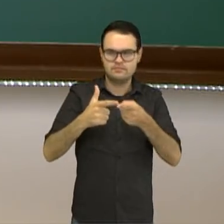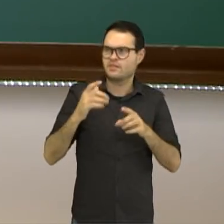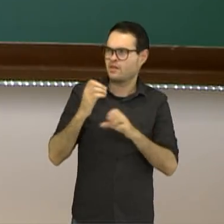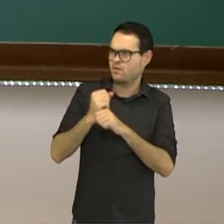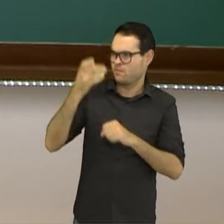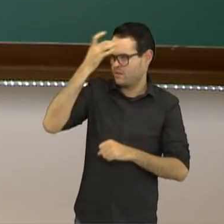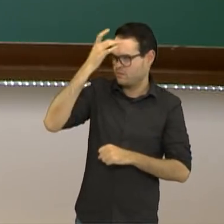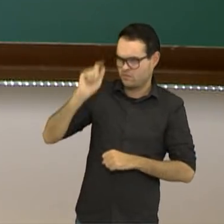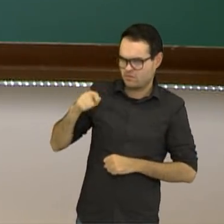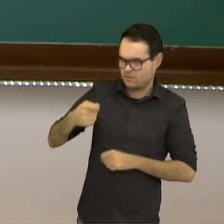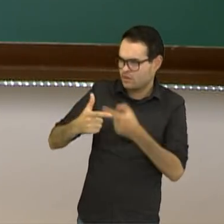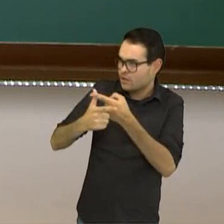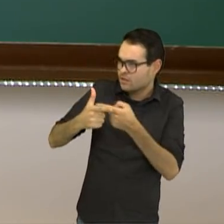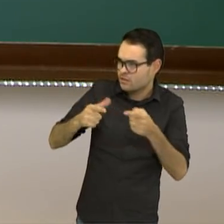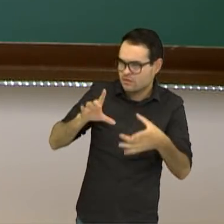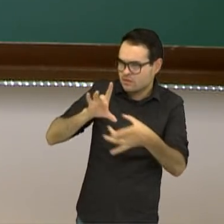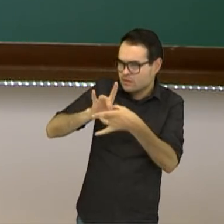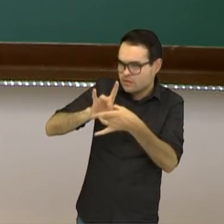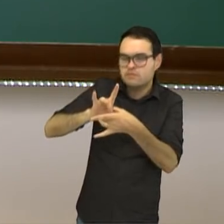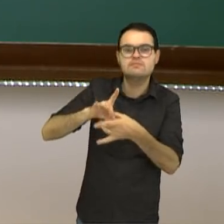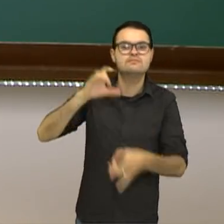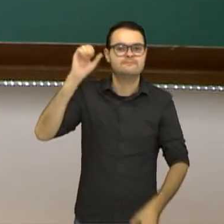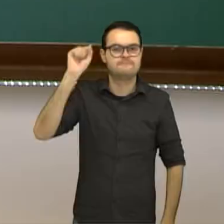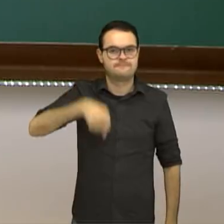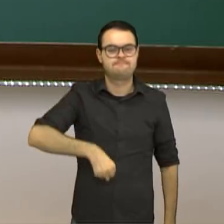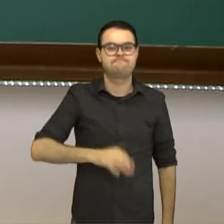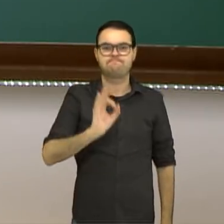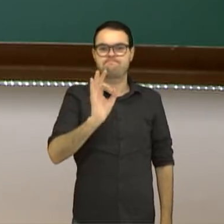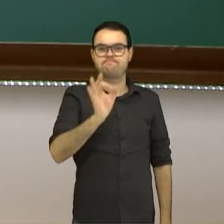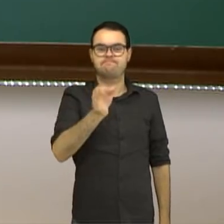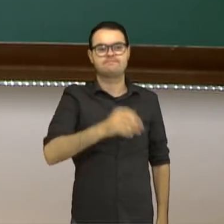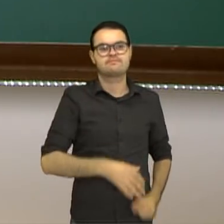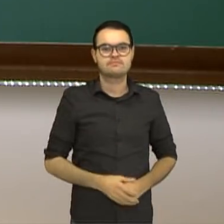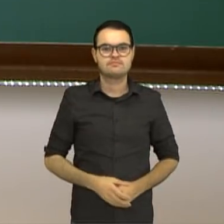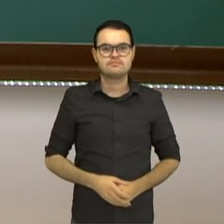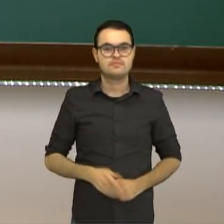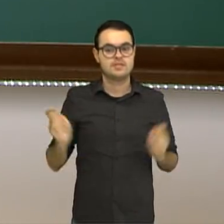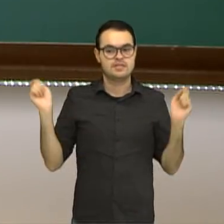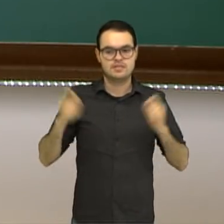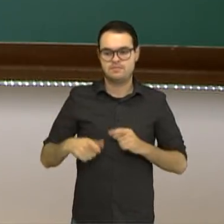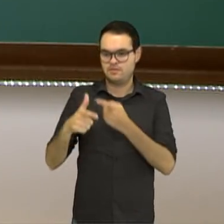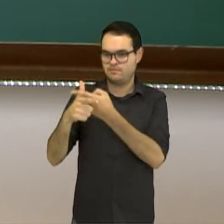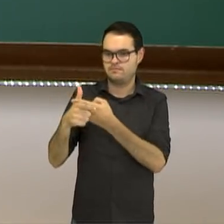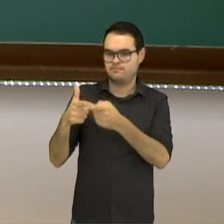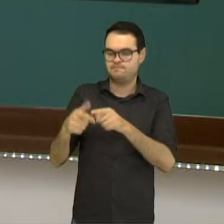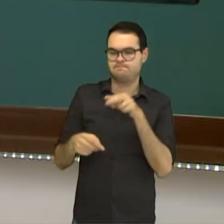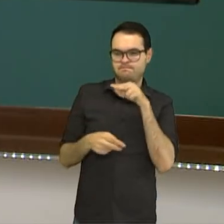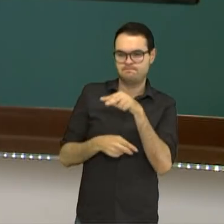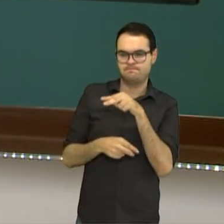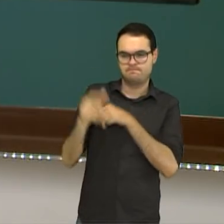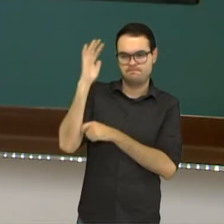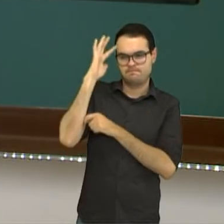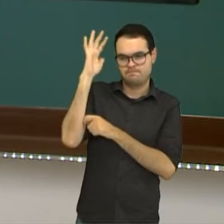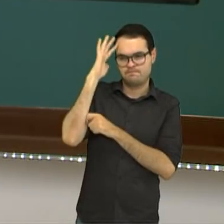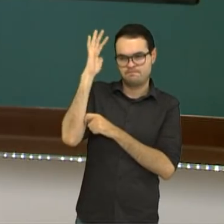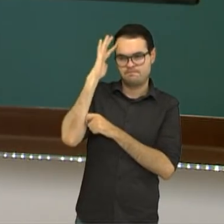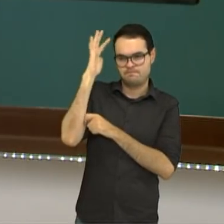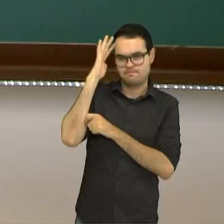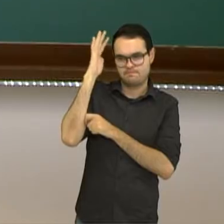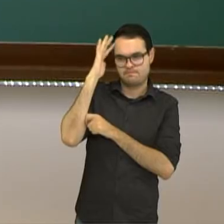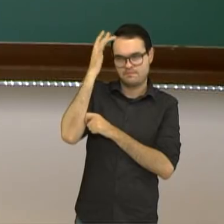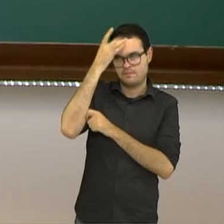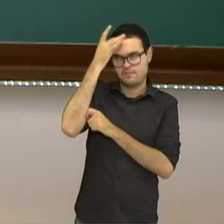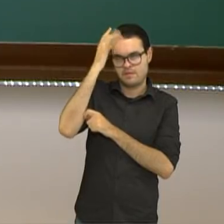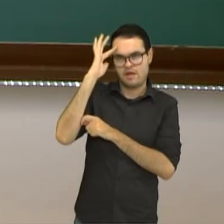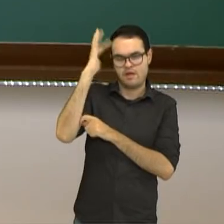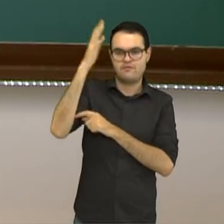nas divisões? Isso mesmo. A gente consegue resolver uma divisão sem precisar montar o algoritmo. Mas o que é montar o